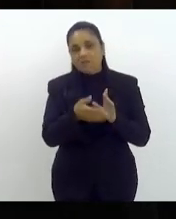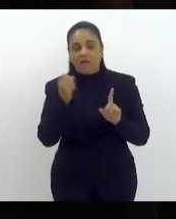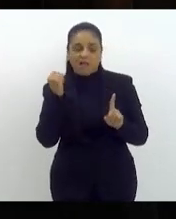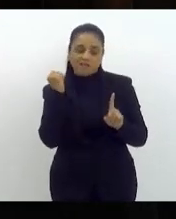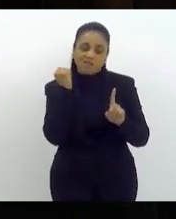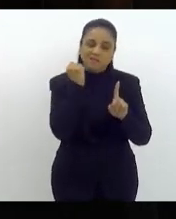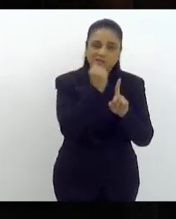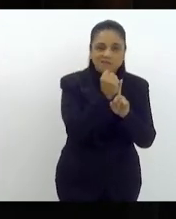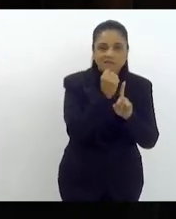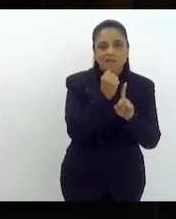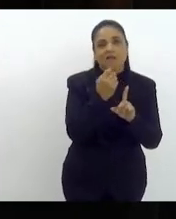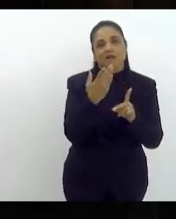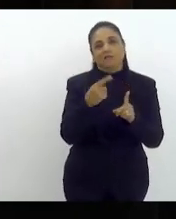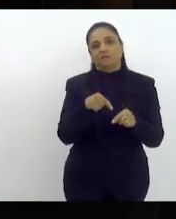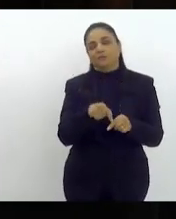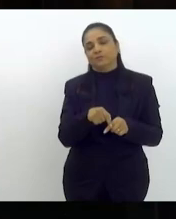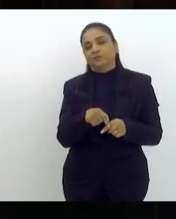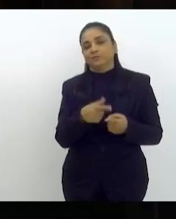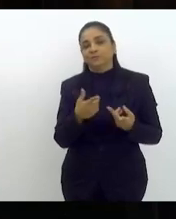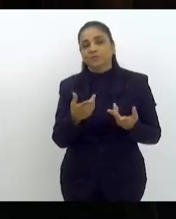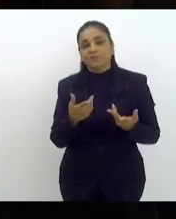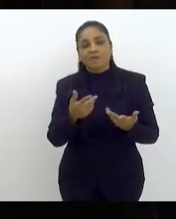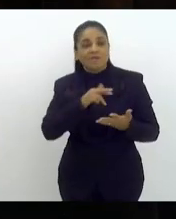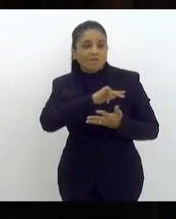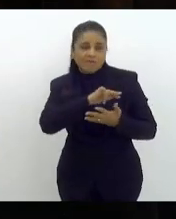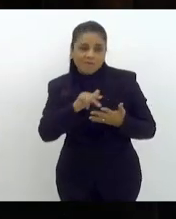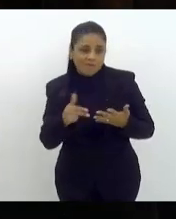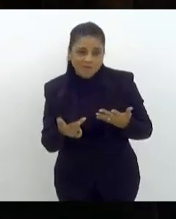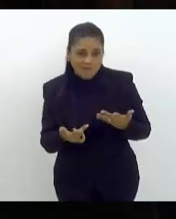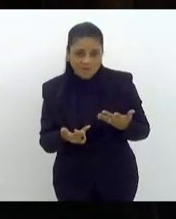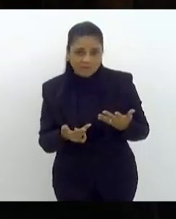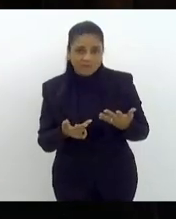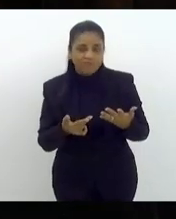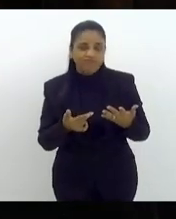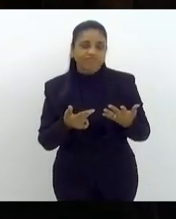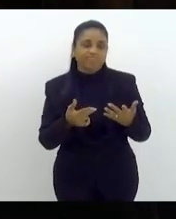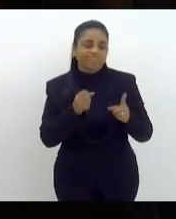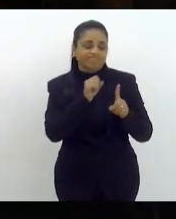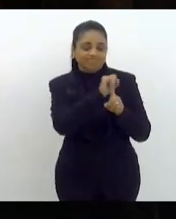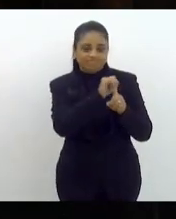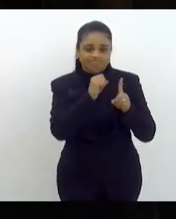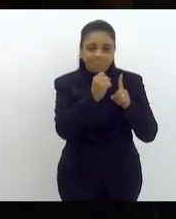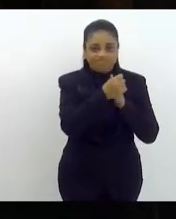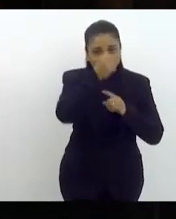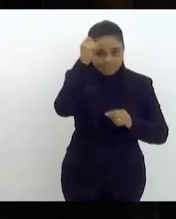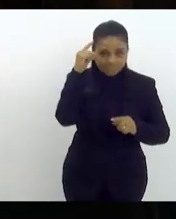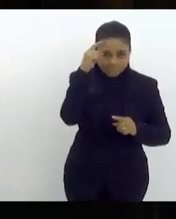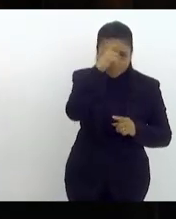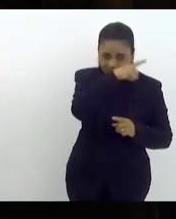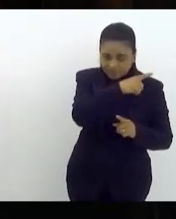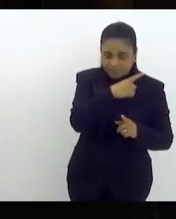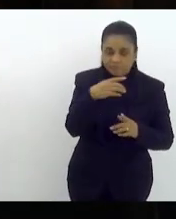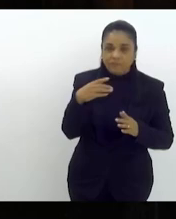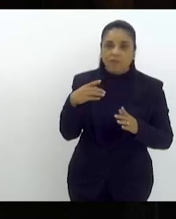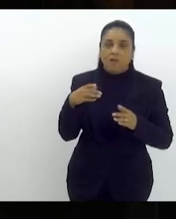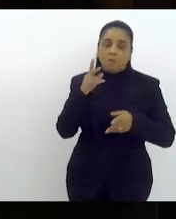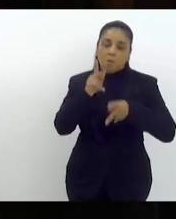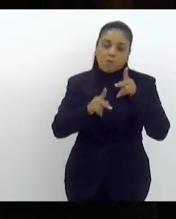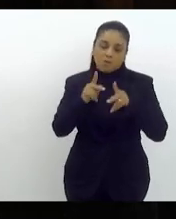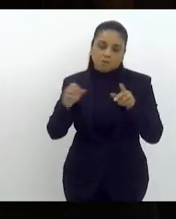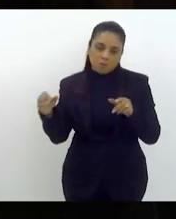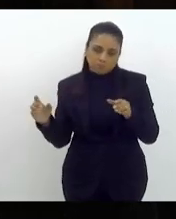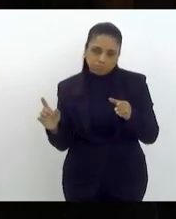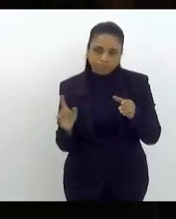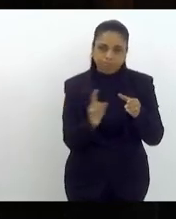assassinatos muito mais propício a todo o drama social que muitas vezes essas populações estão inseridas quero dizer